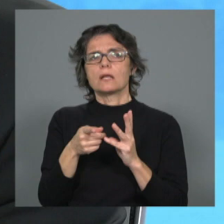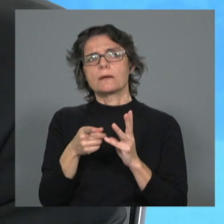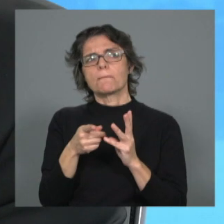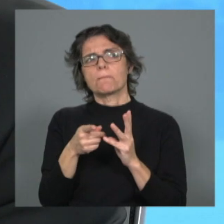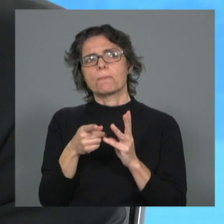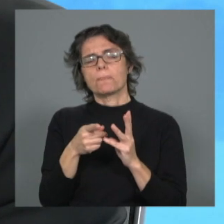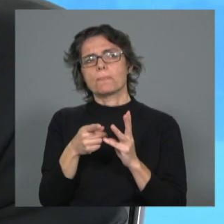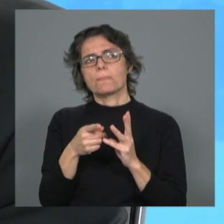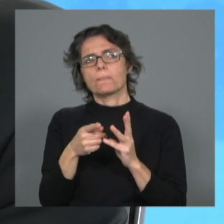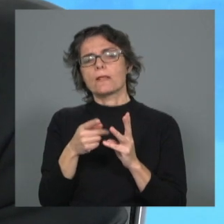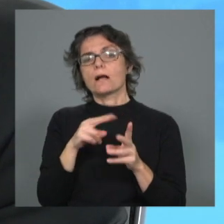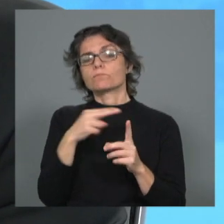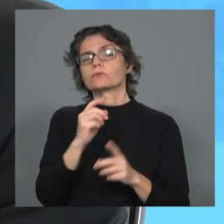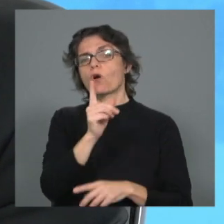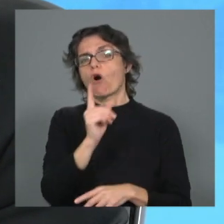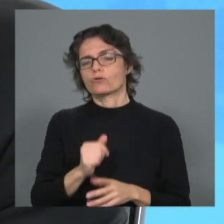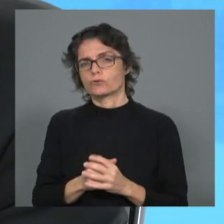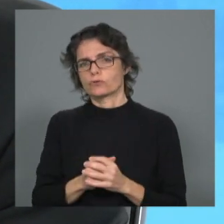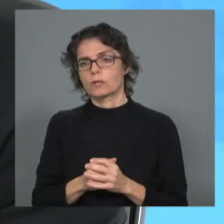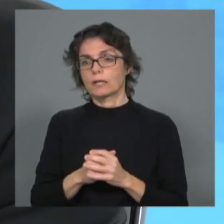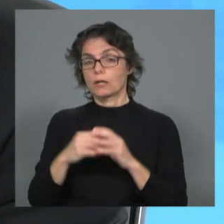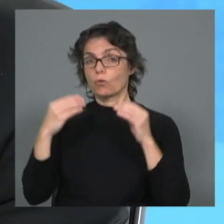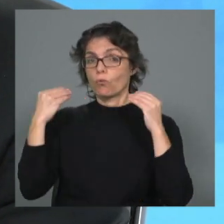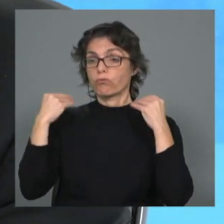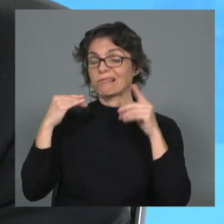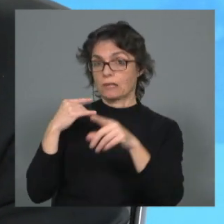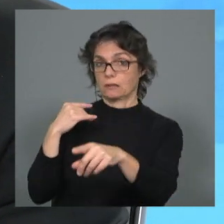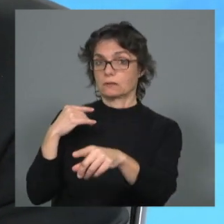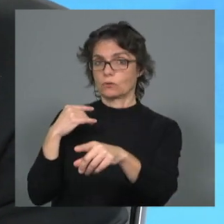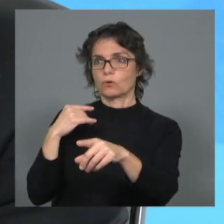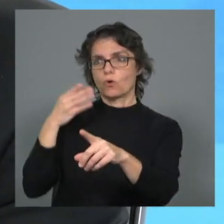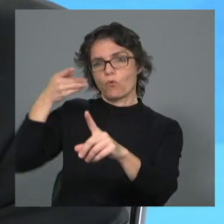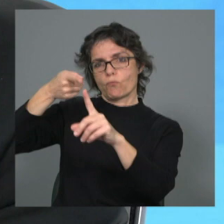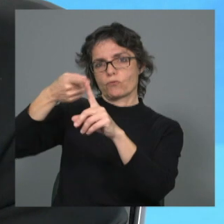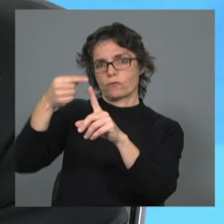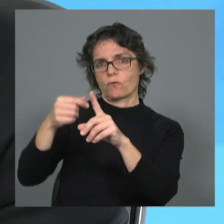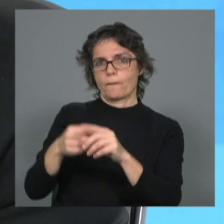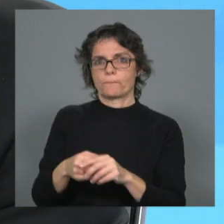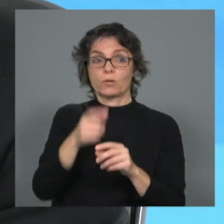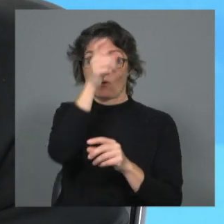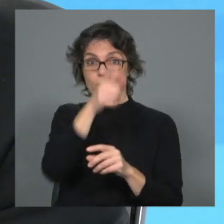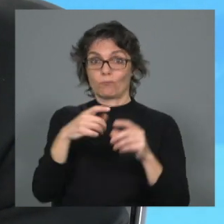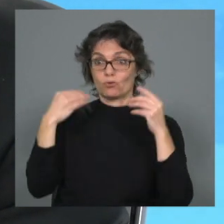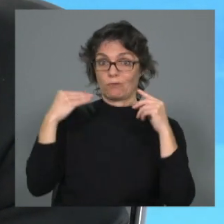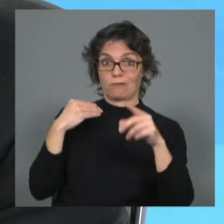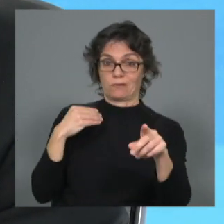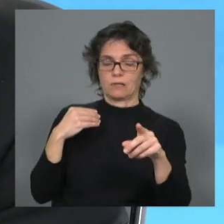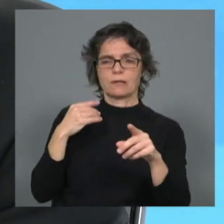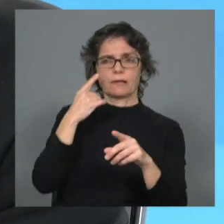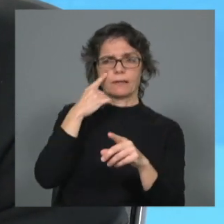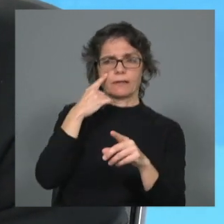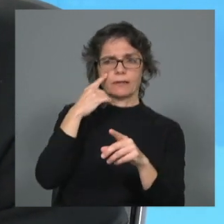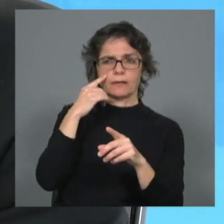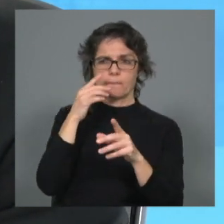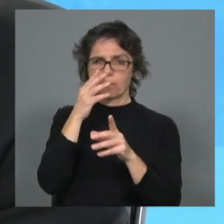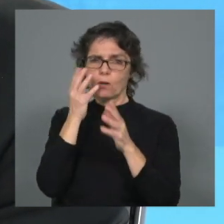incentivar, digamos, que o treino tenha um sentido. Isto é, o treinador deve olhar para o jogo e deve olhar para